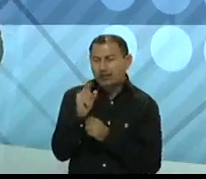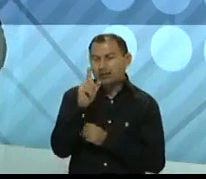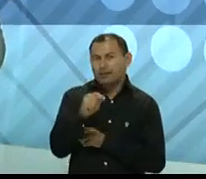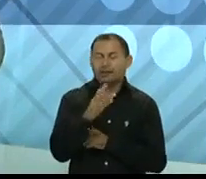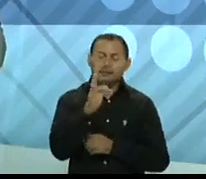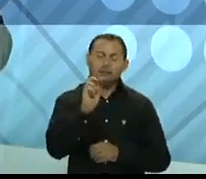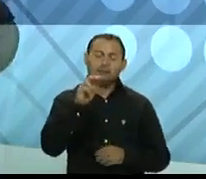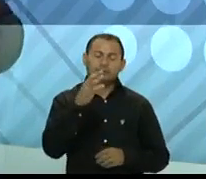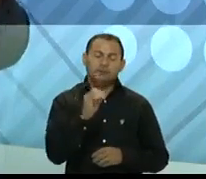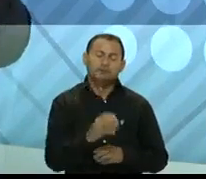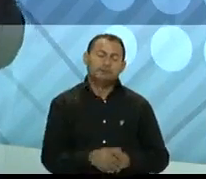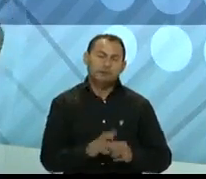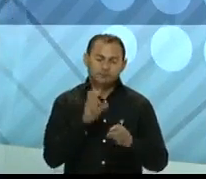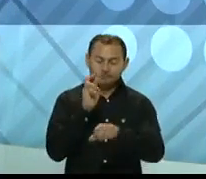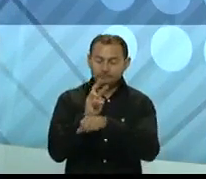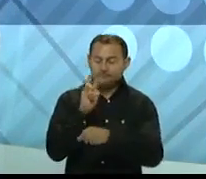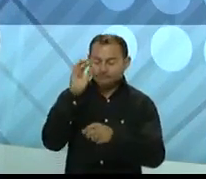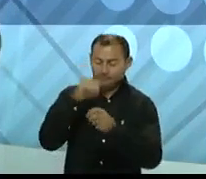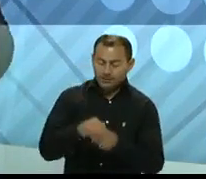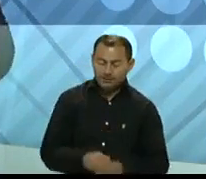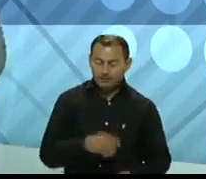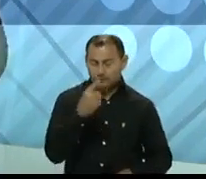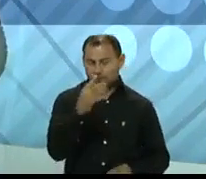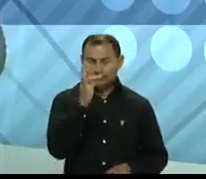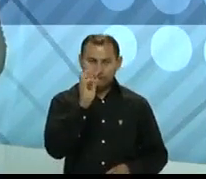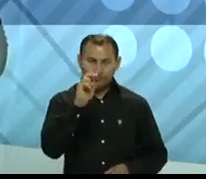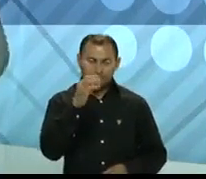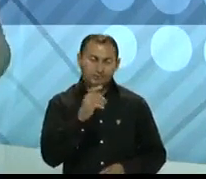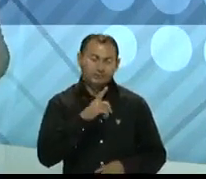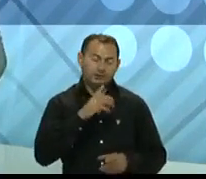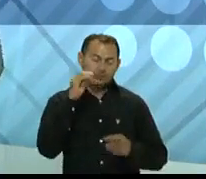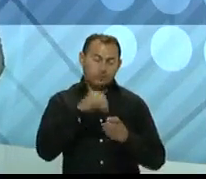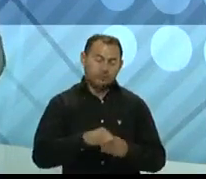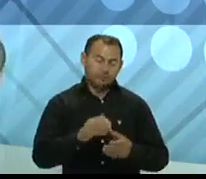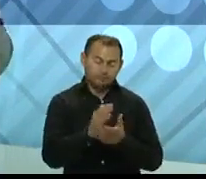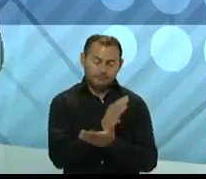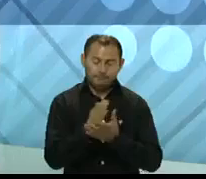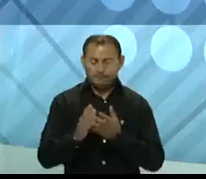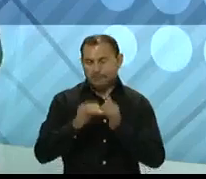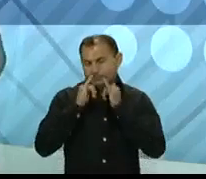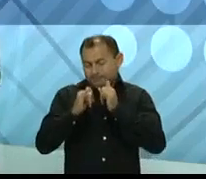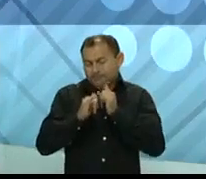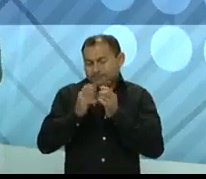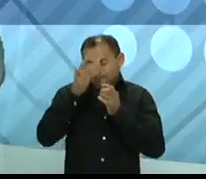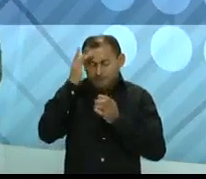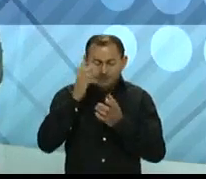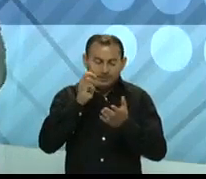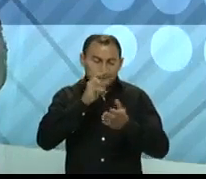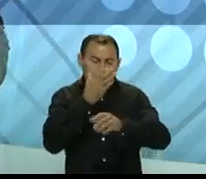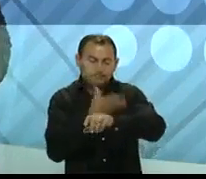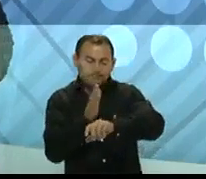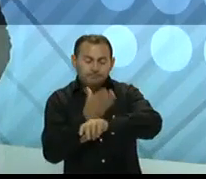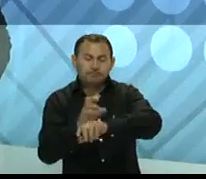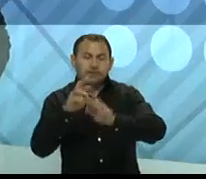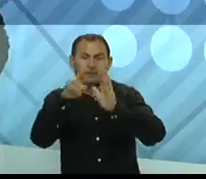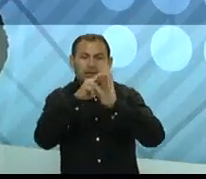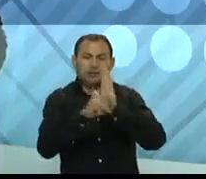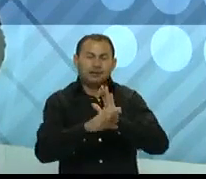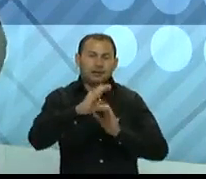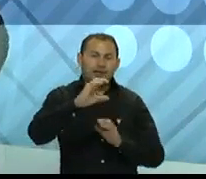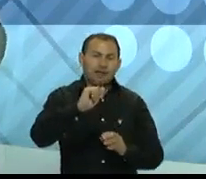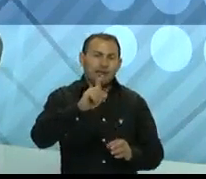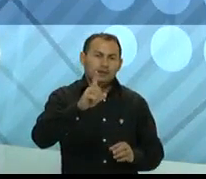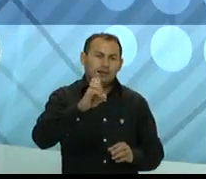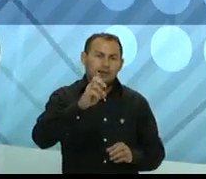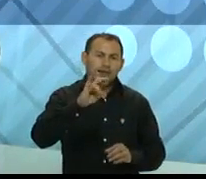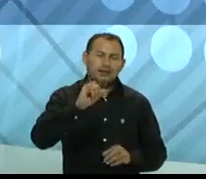as funções. Repare que dentro de uma função eu tenho outra, eu tenho que separá-las para aplicar a regra da cadeia, tá?